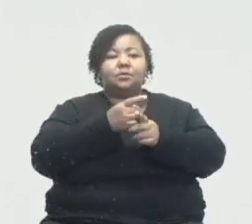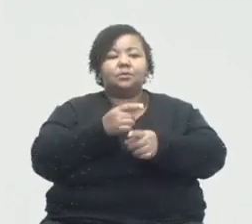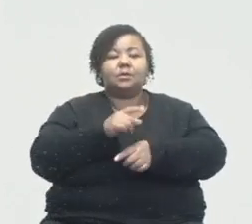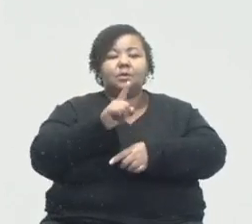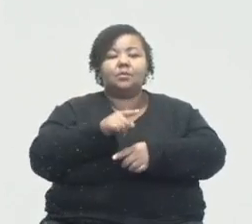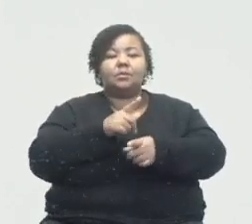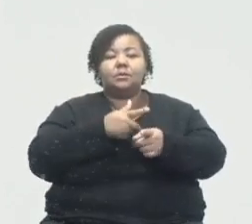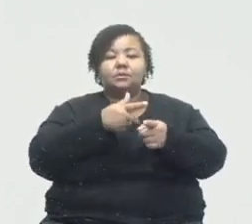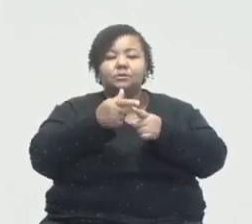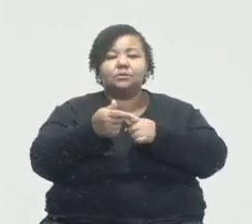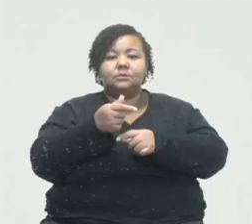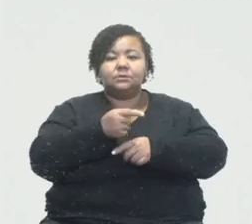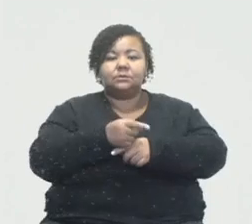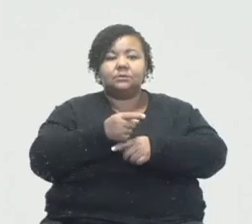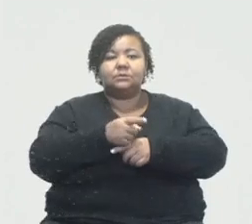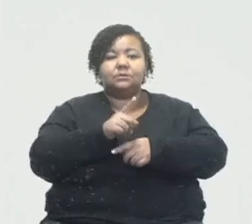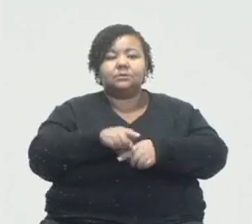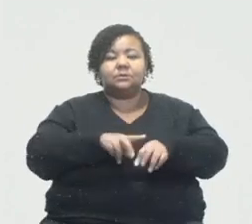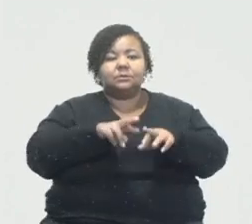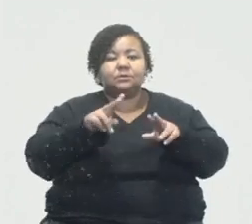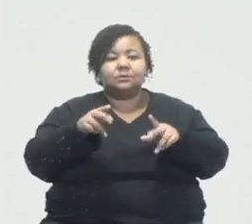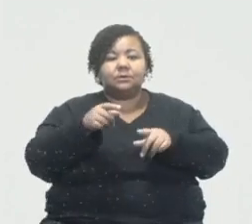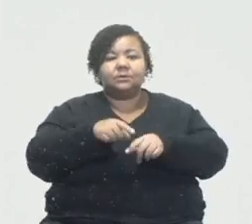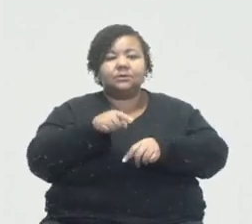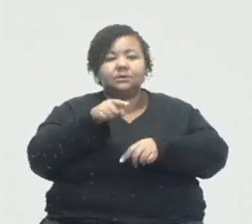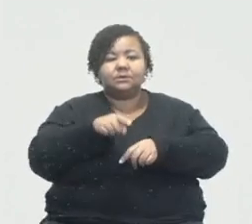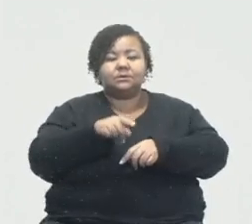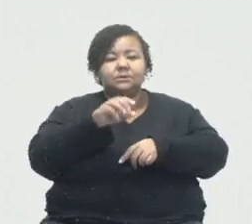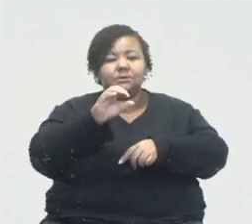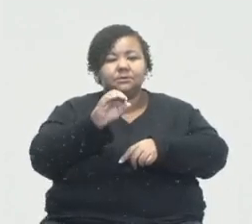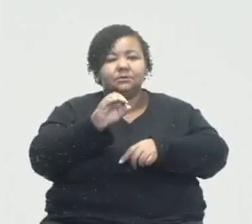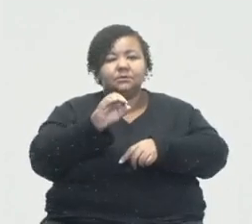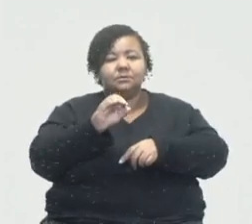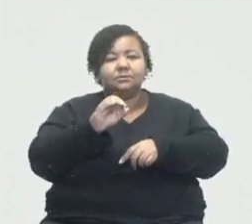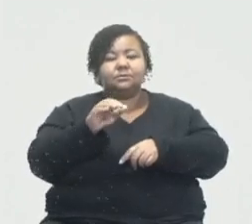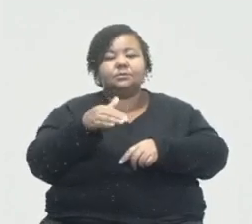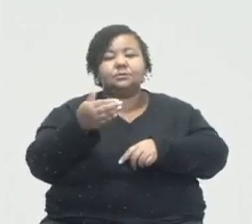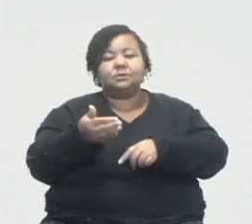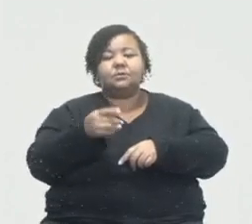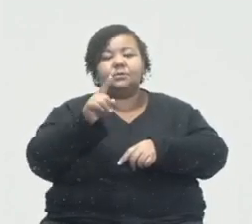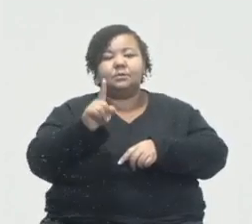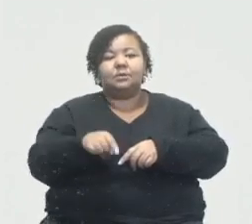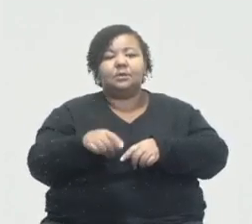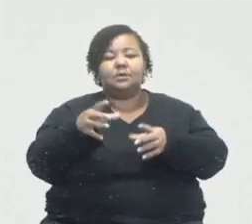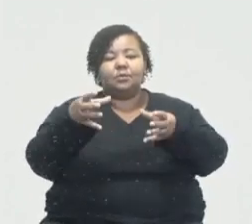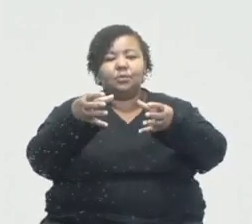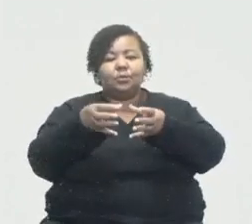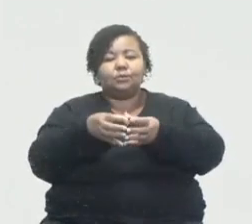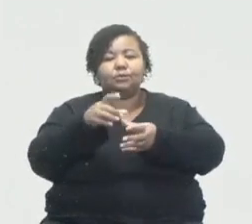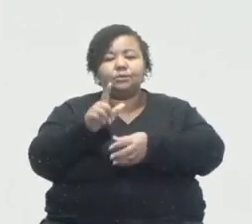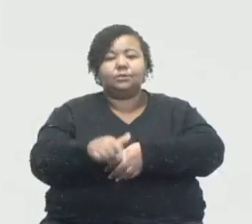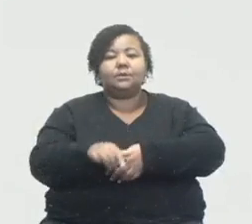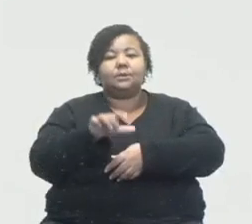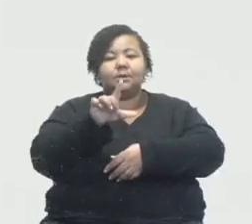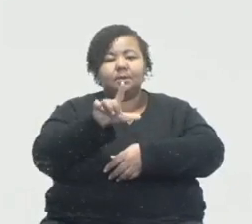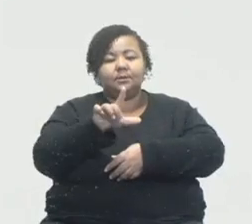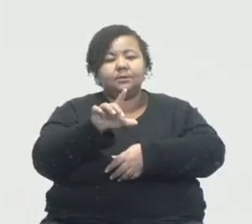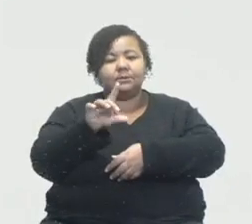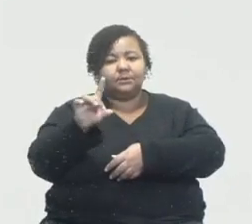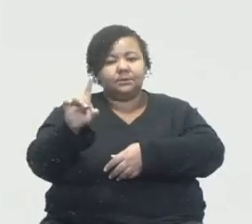uma solução diferente dessa minha trivial, eu tenho que o conjunto é